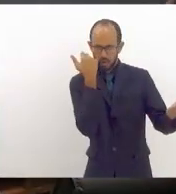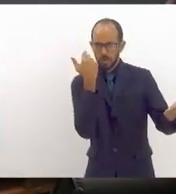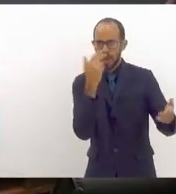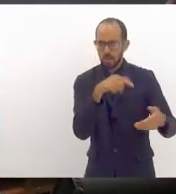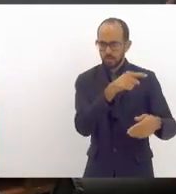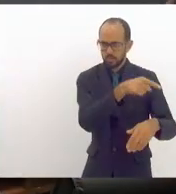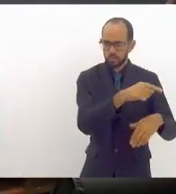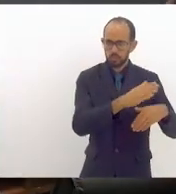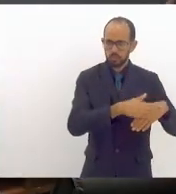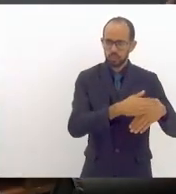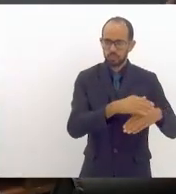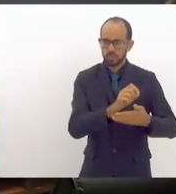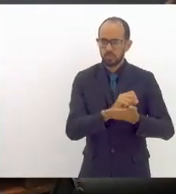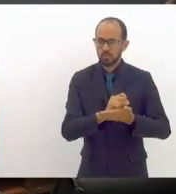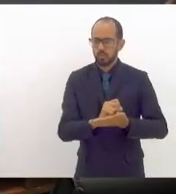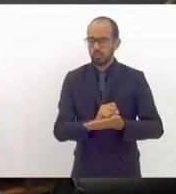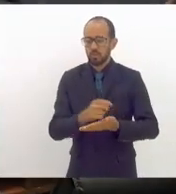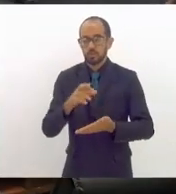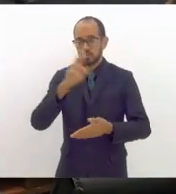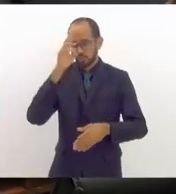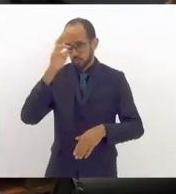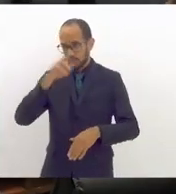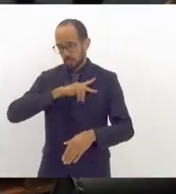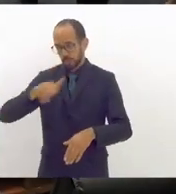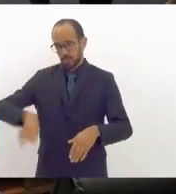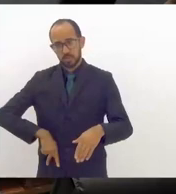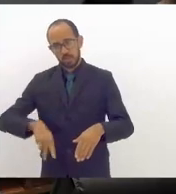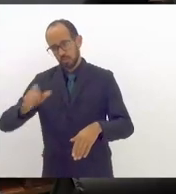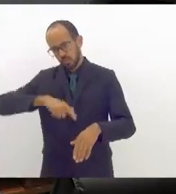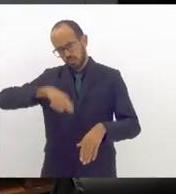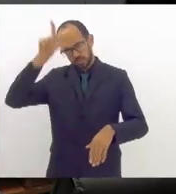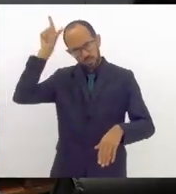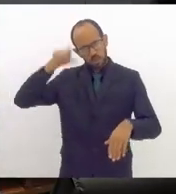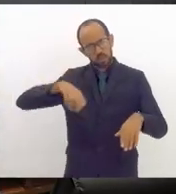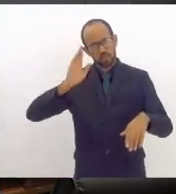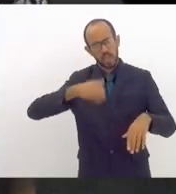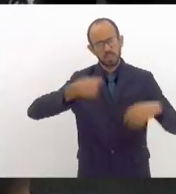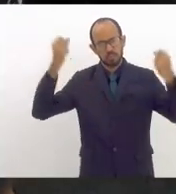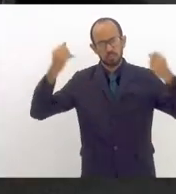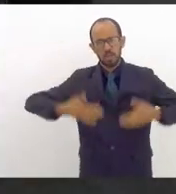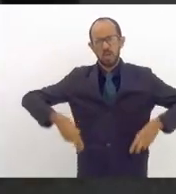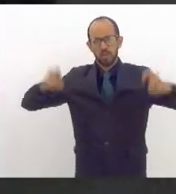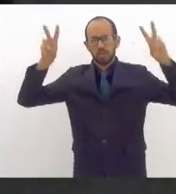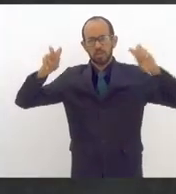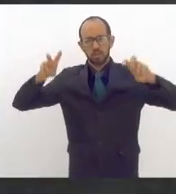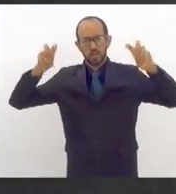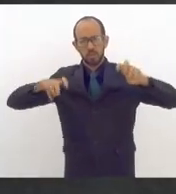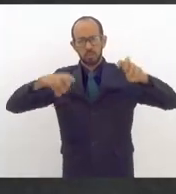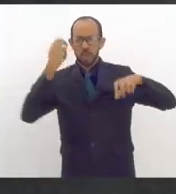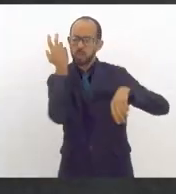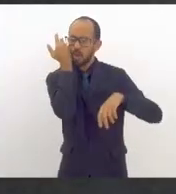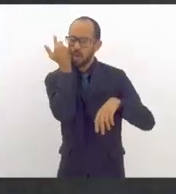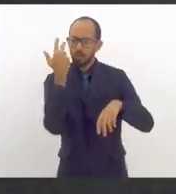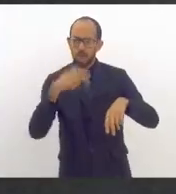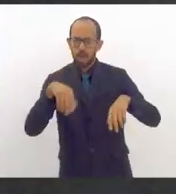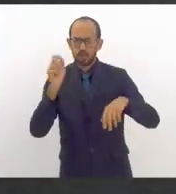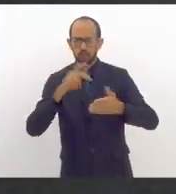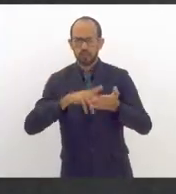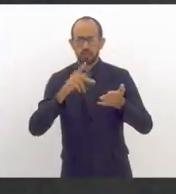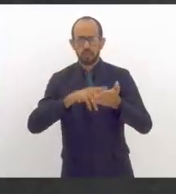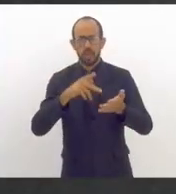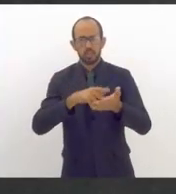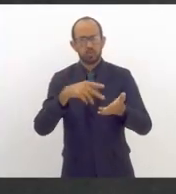autor senhor já fez aqui uma introdução ao tema projeto muito importante Porque de fato os usuários